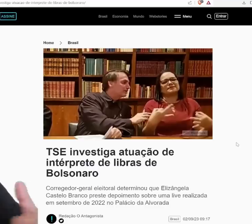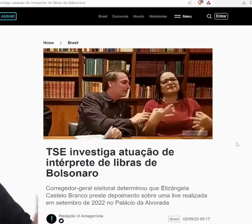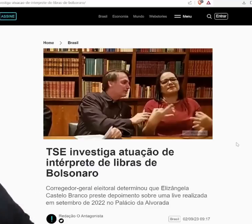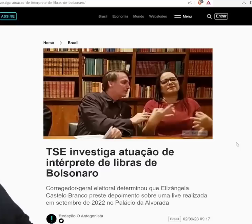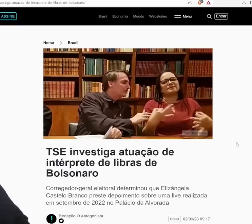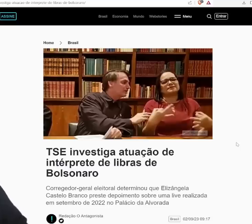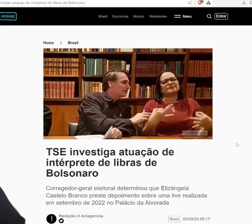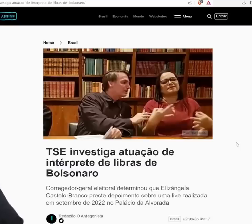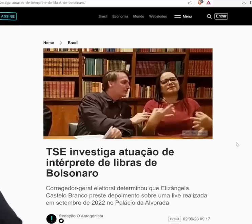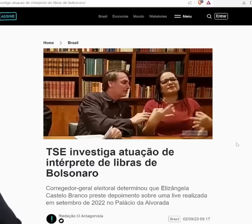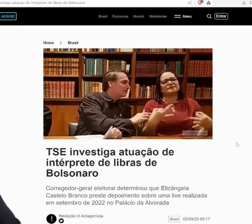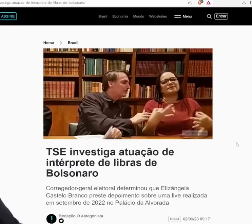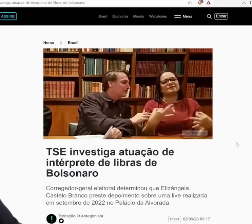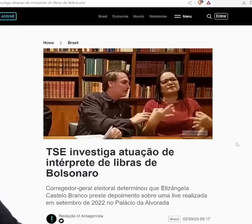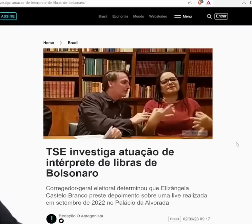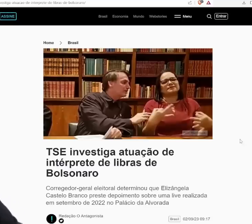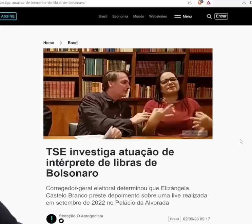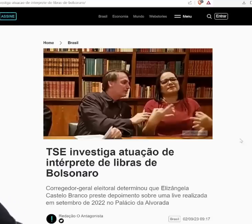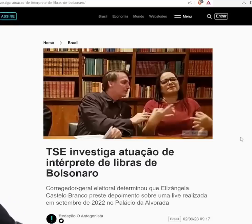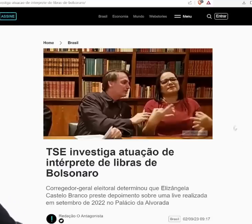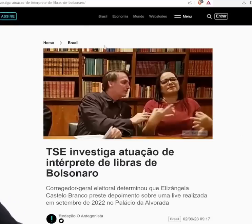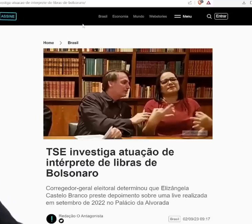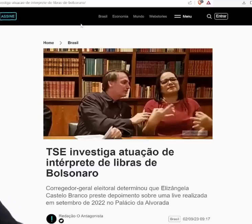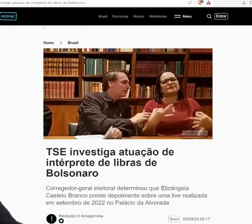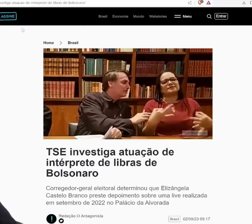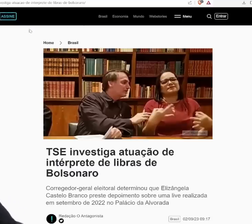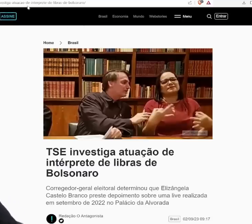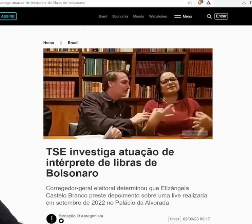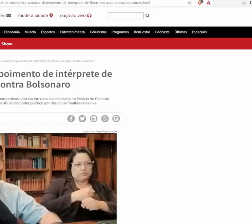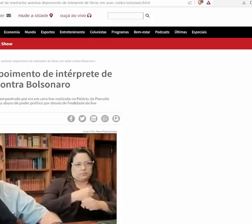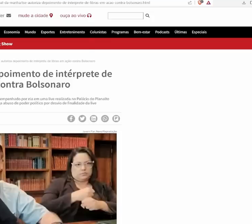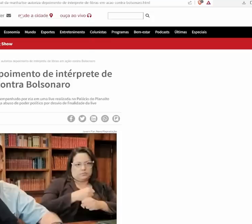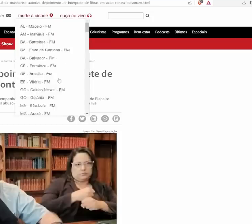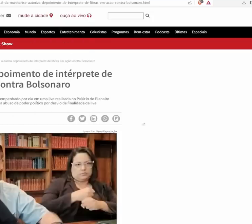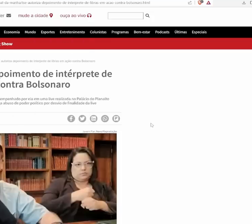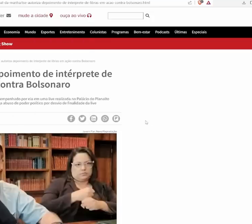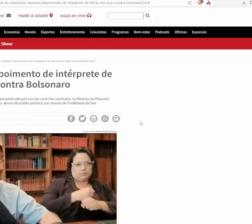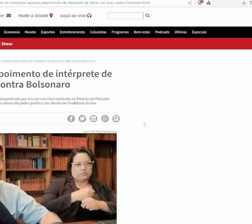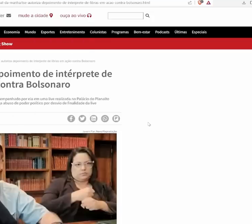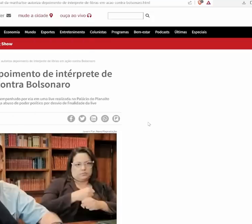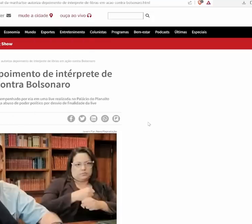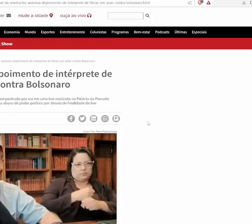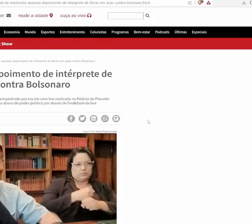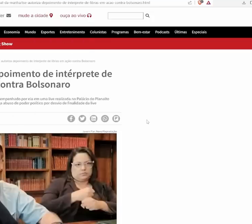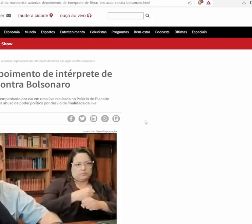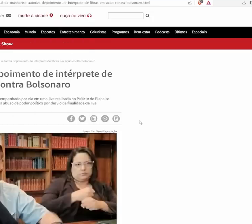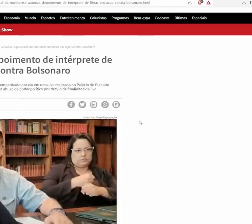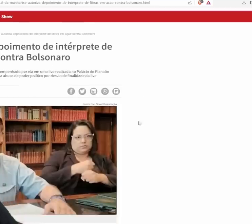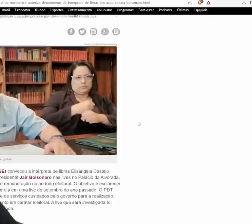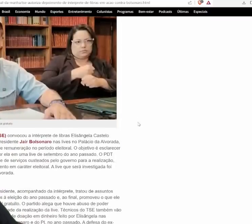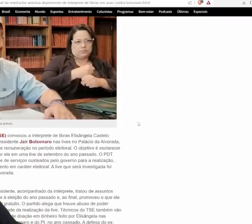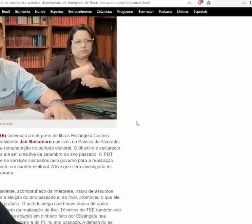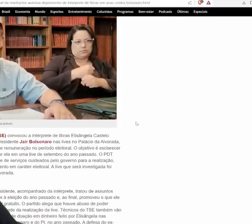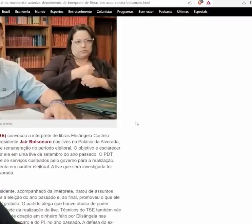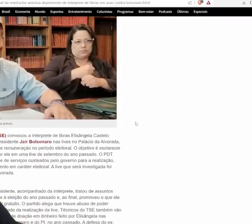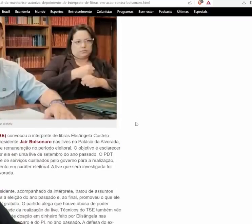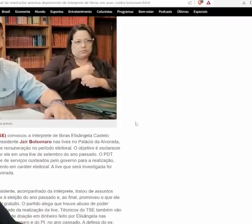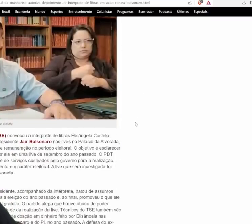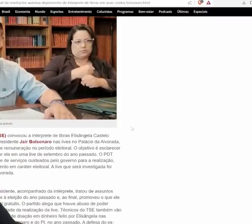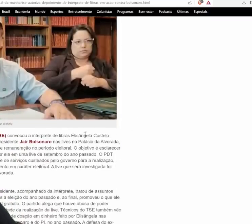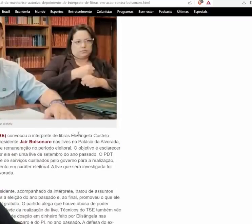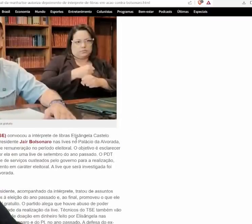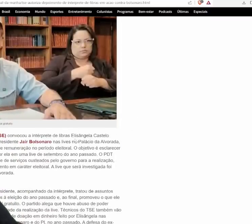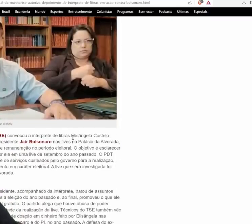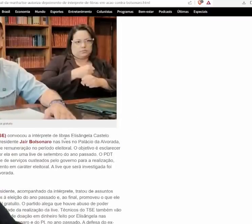e de campanha antecipada. Justamente eles estão querendo que a intérprete de Libras, como é que é nome dela?